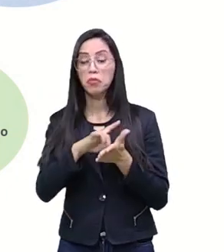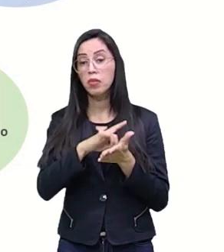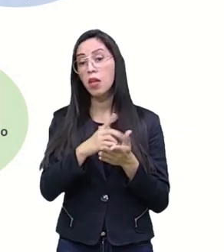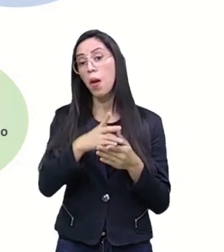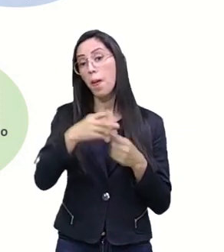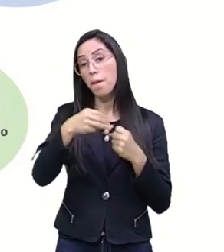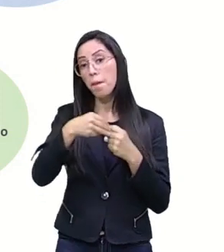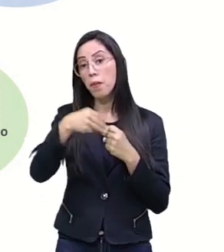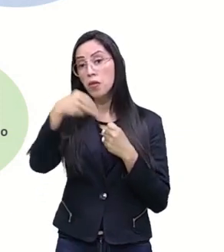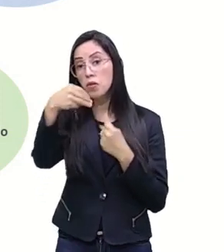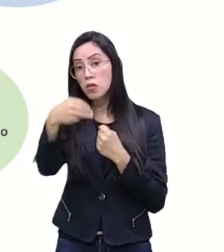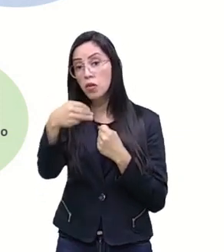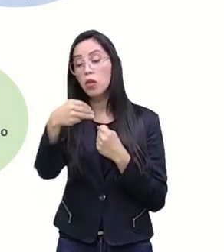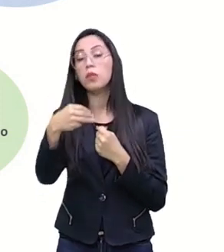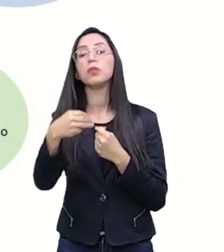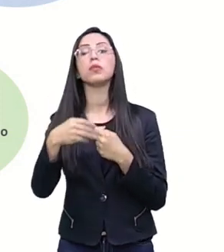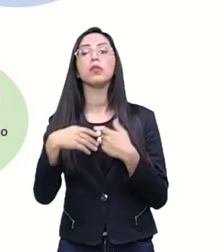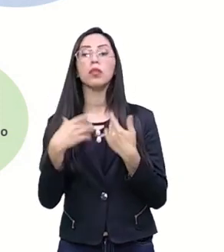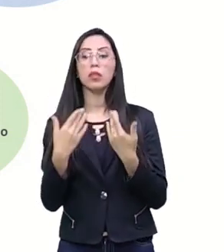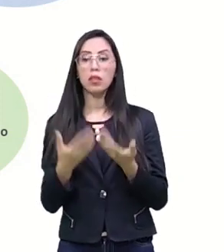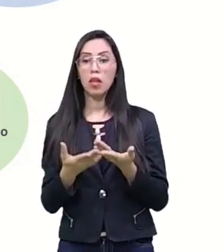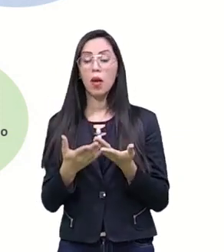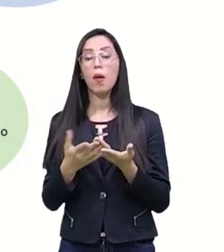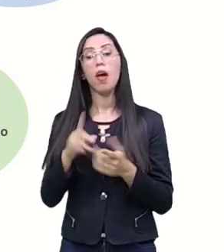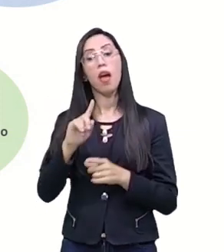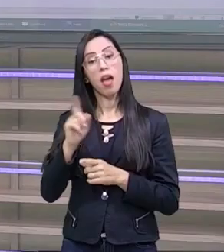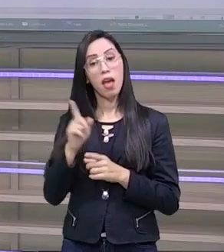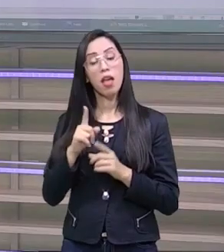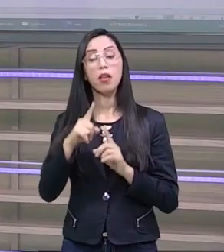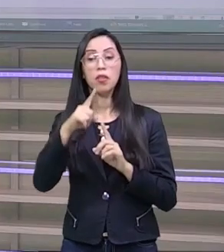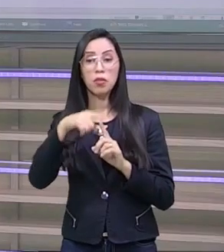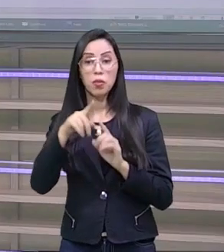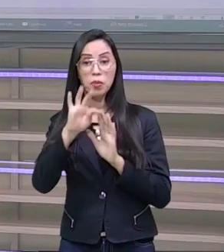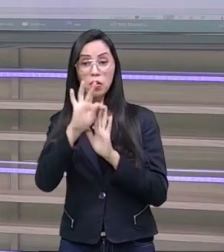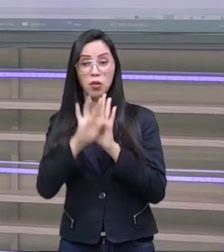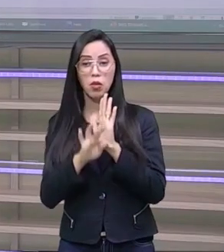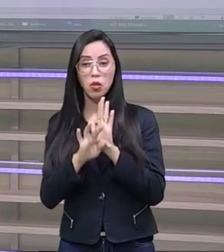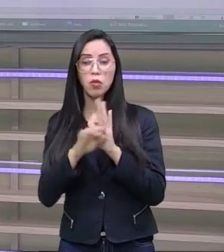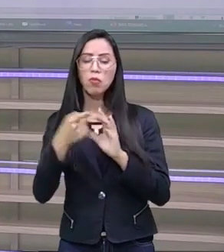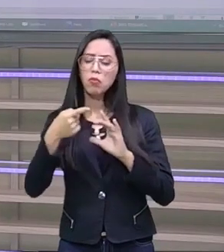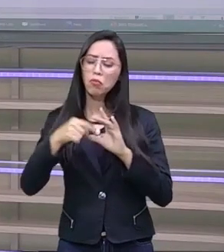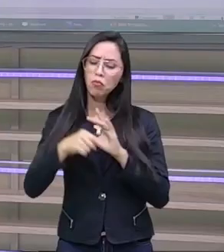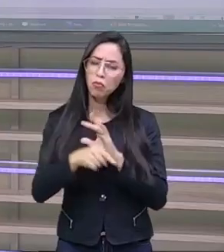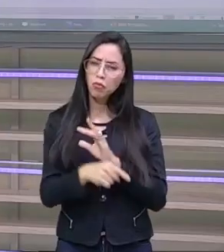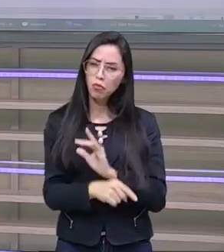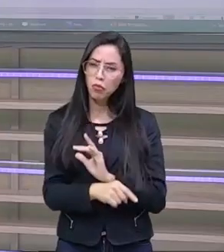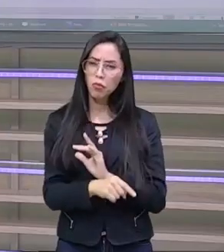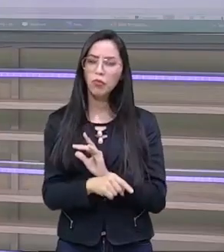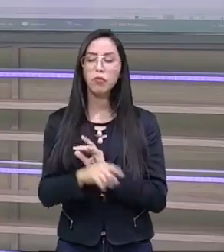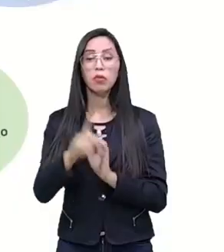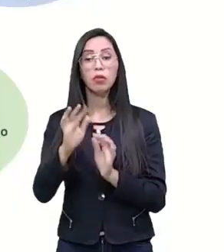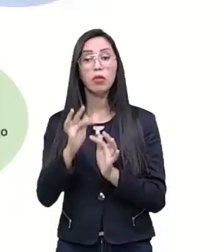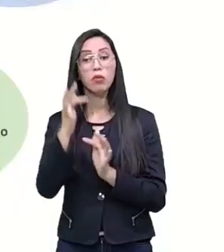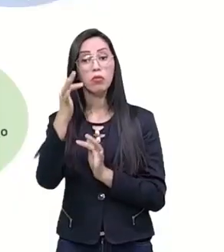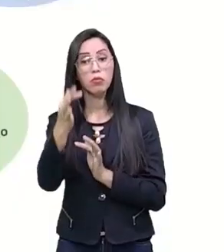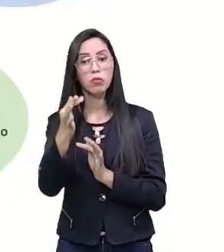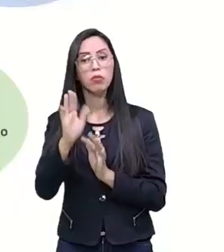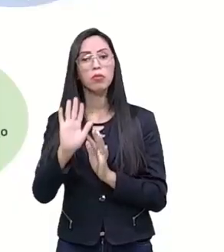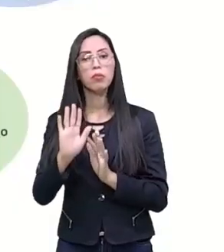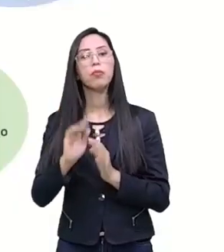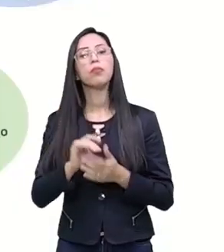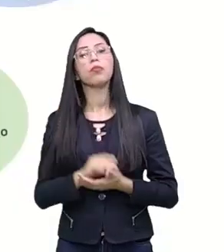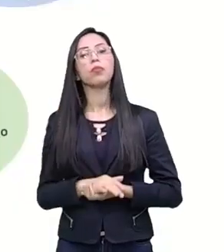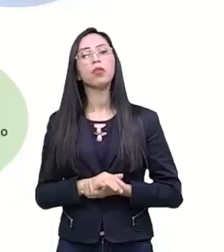de mestrado e manifesto. Esse tipo textual, vamos nos aprofundar mais lá para frente, tá certo? Vamos continuar